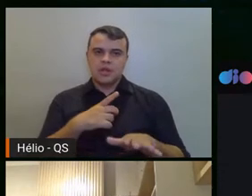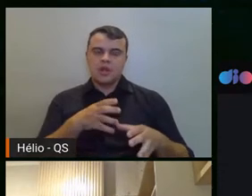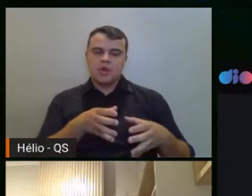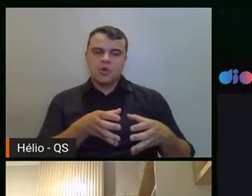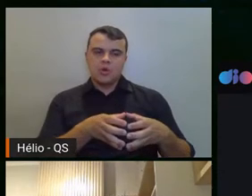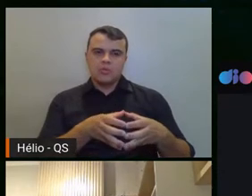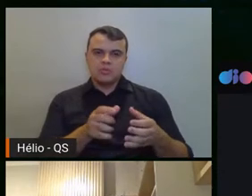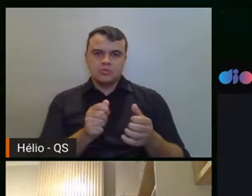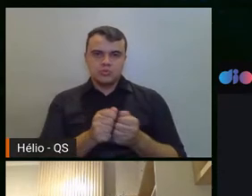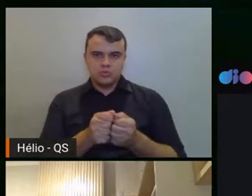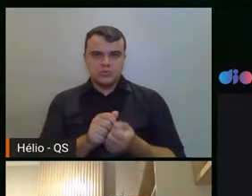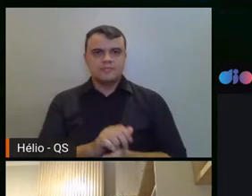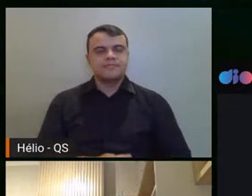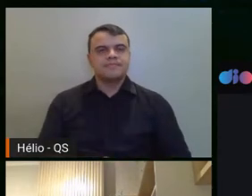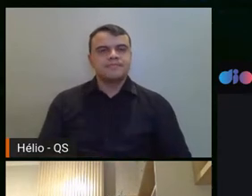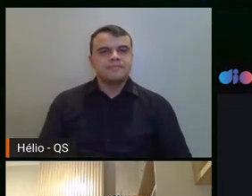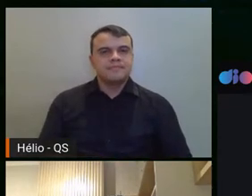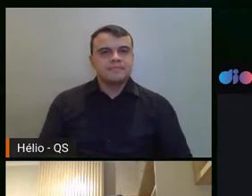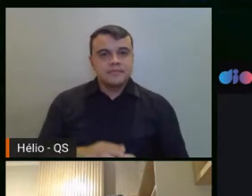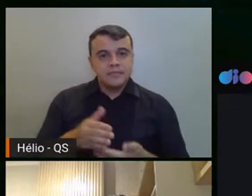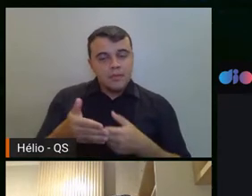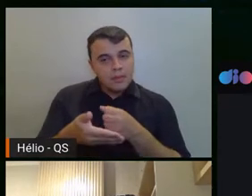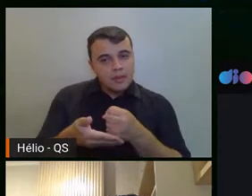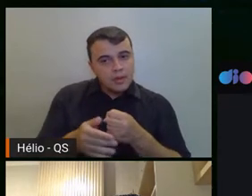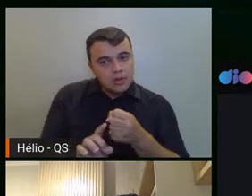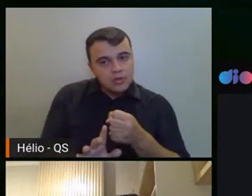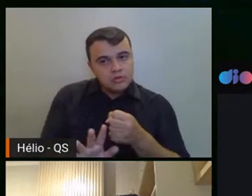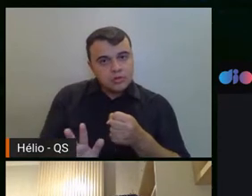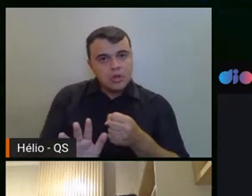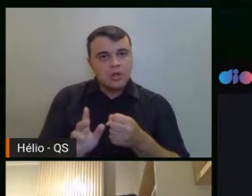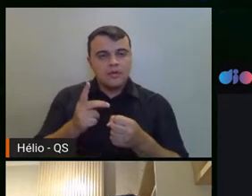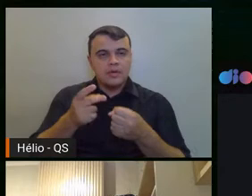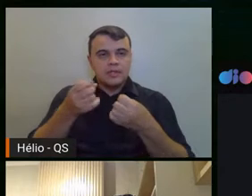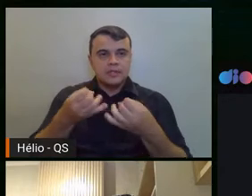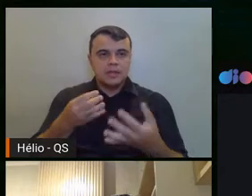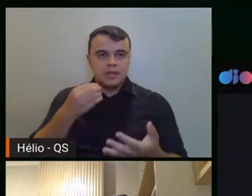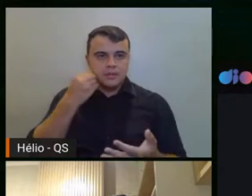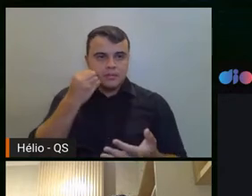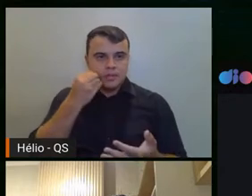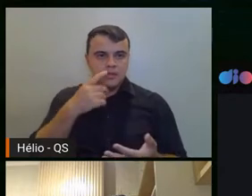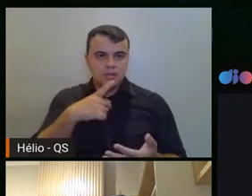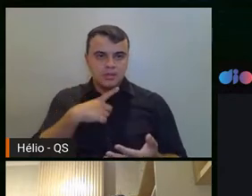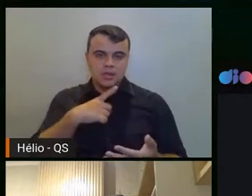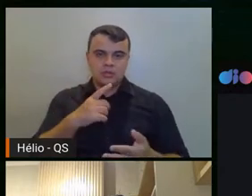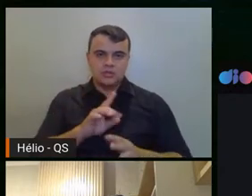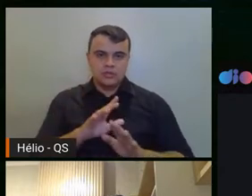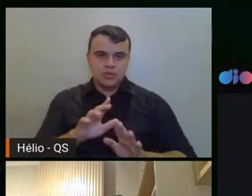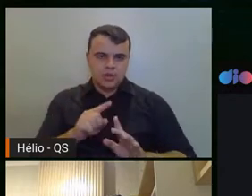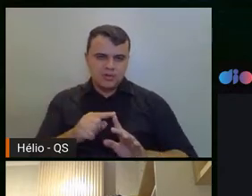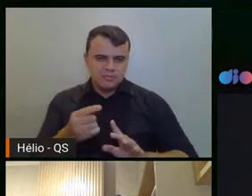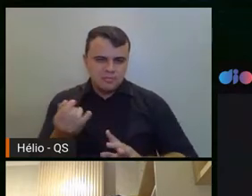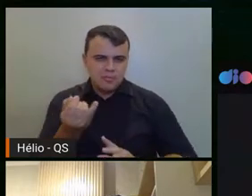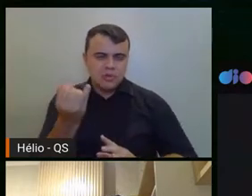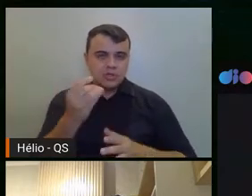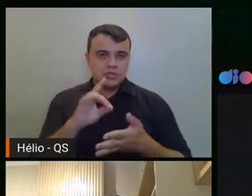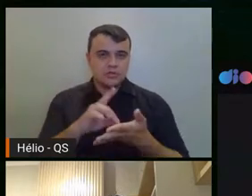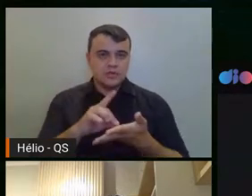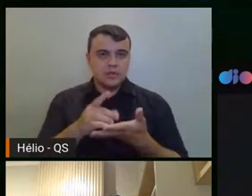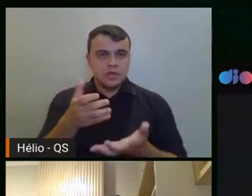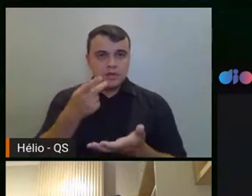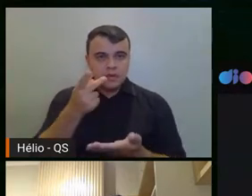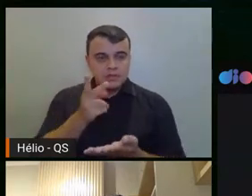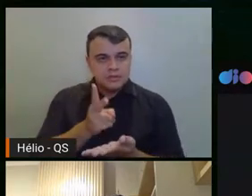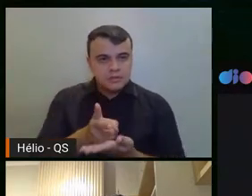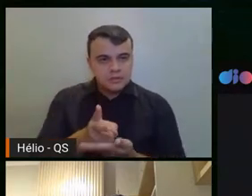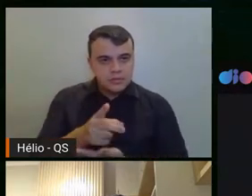para poder trabalhar então basicamente galera com relação a experiência Educacional do bootcamp é isso um ponto importante que eu gosto sempre